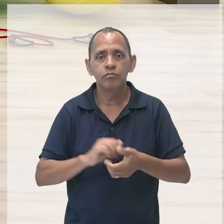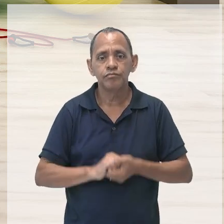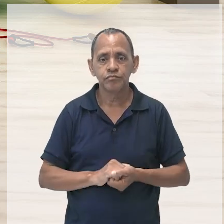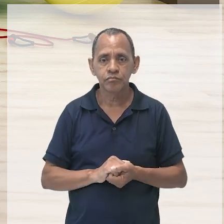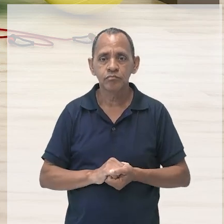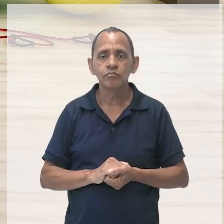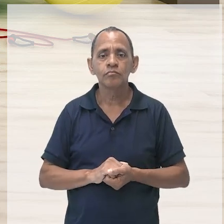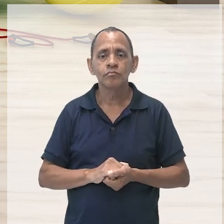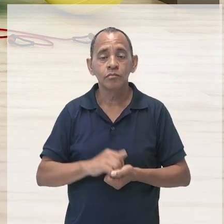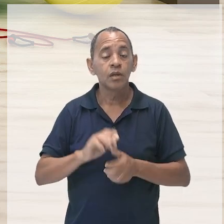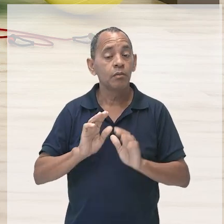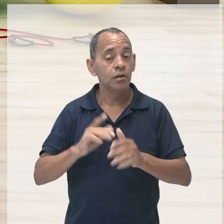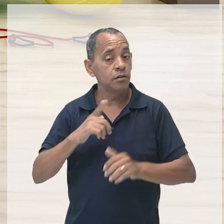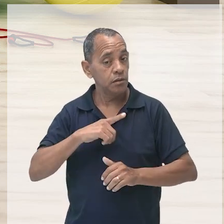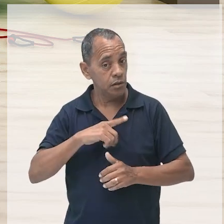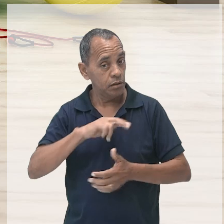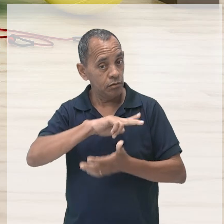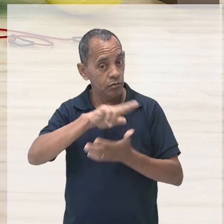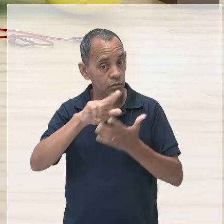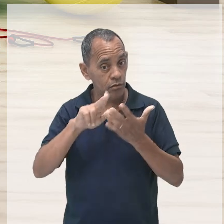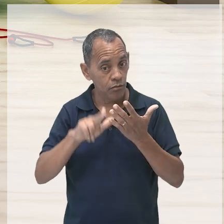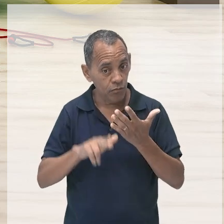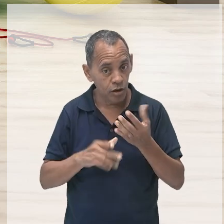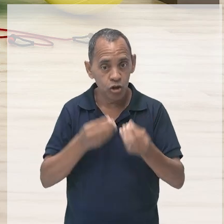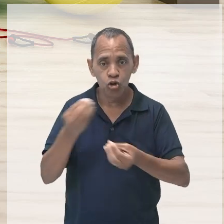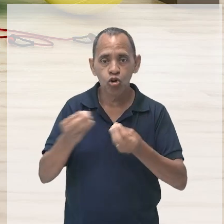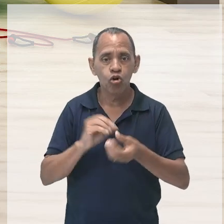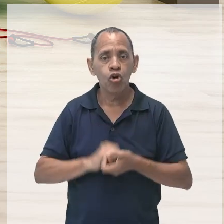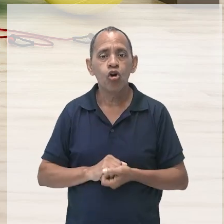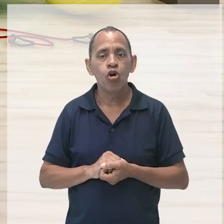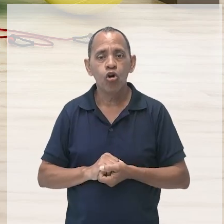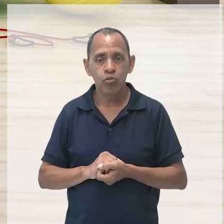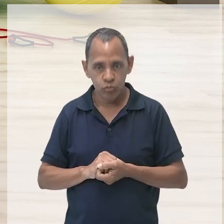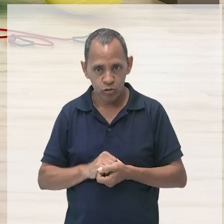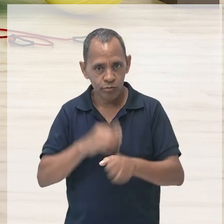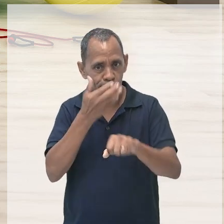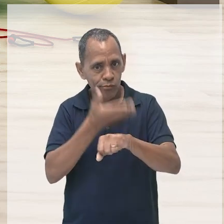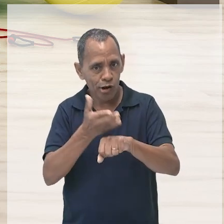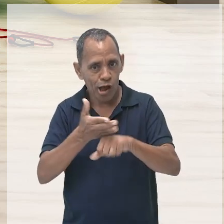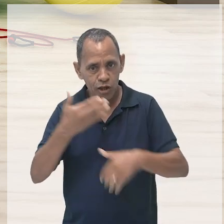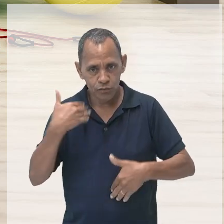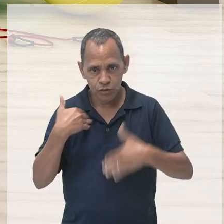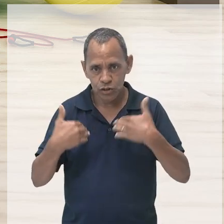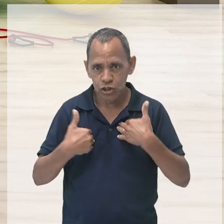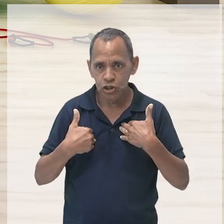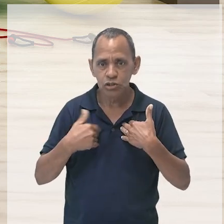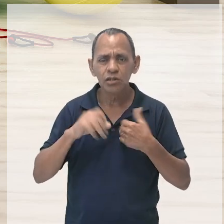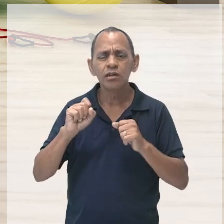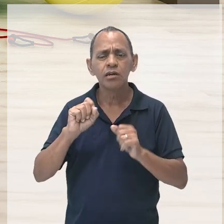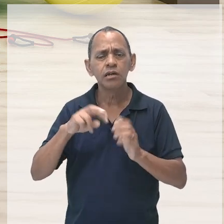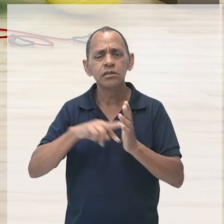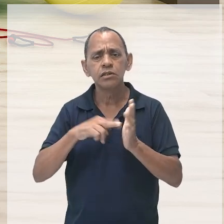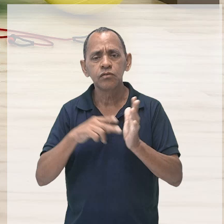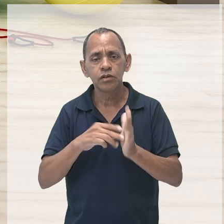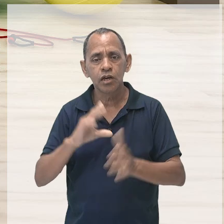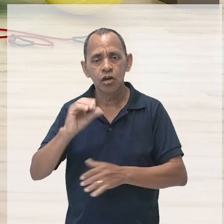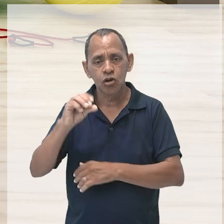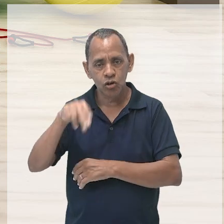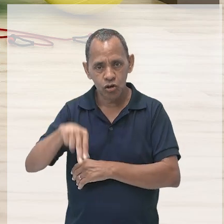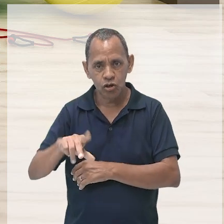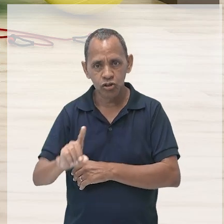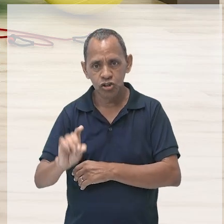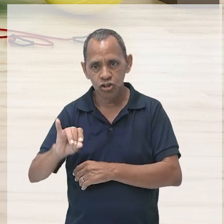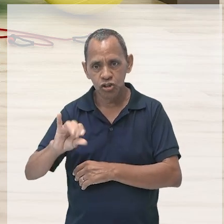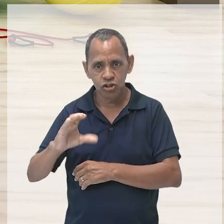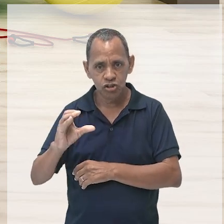derivar da ginástica de condicionamento físico. E o que vem a ser a ginástica de condicionamento físico? A